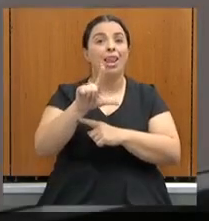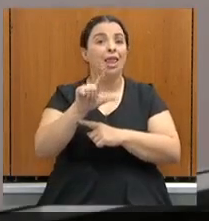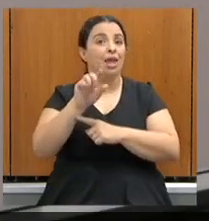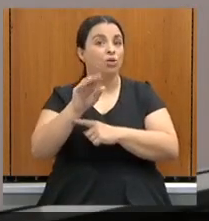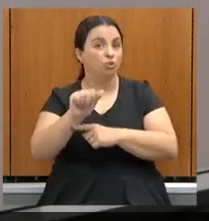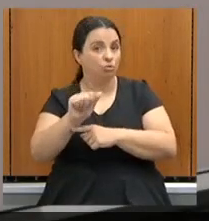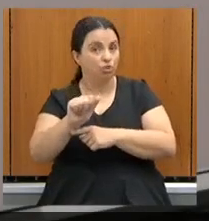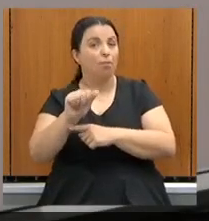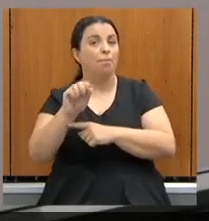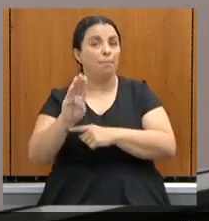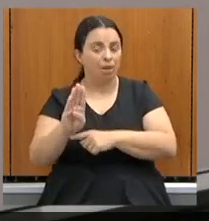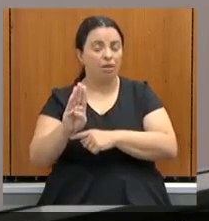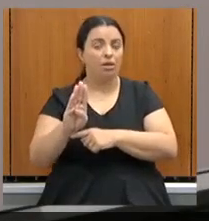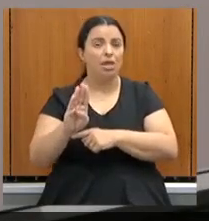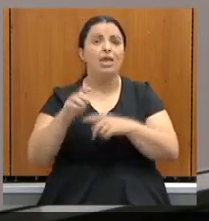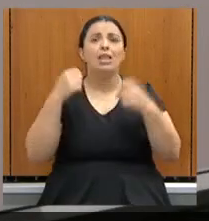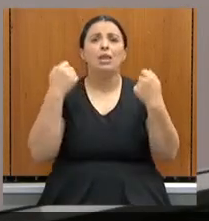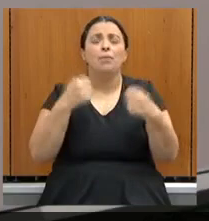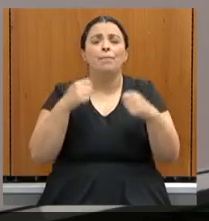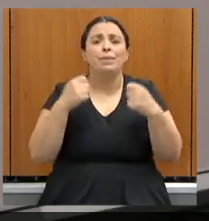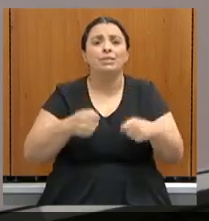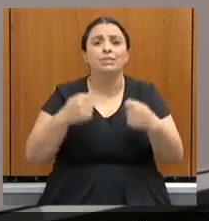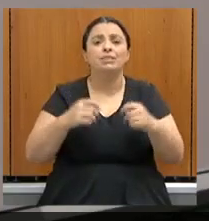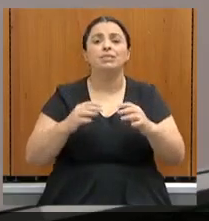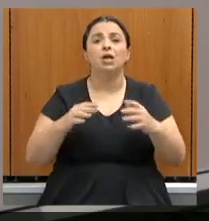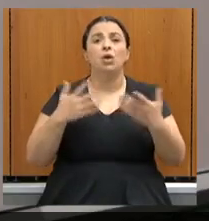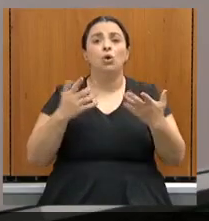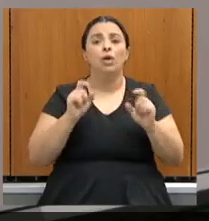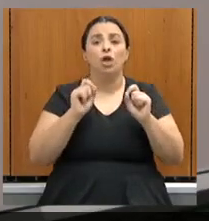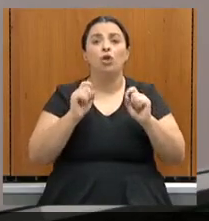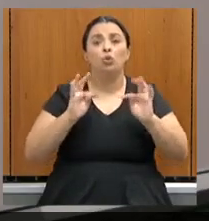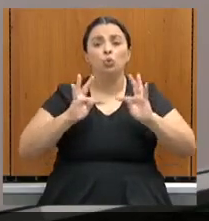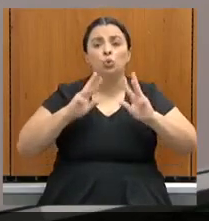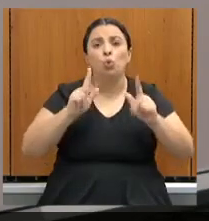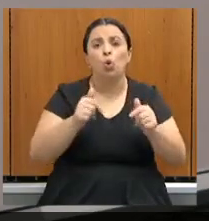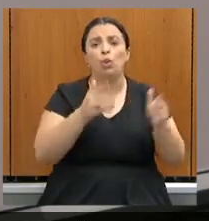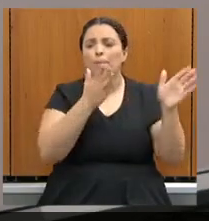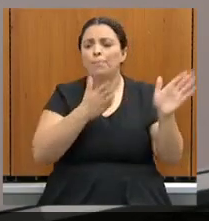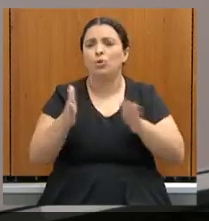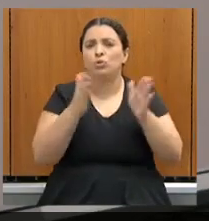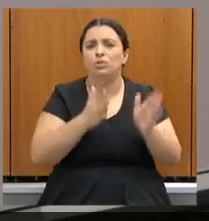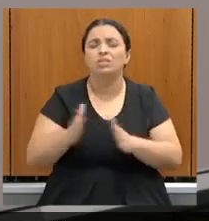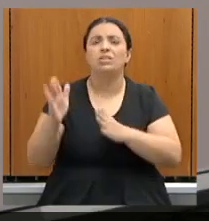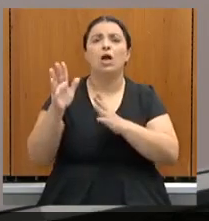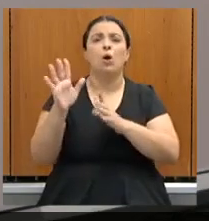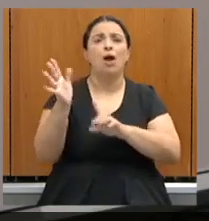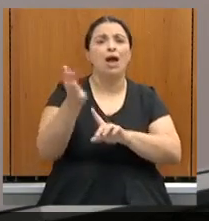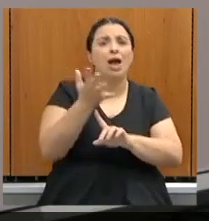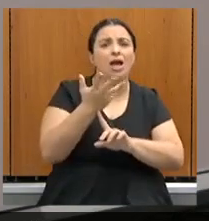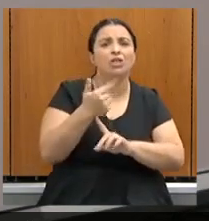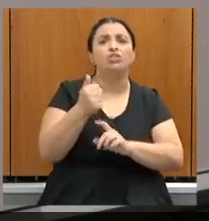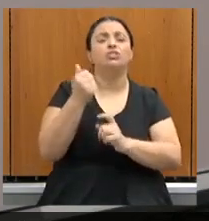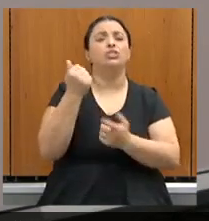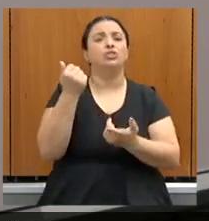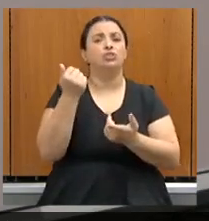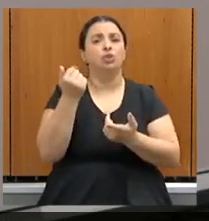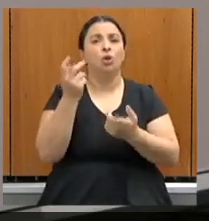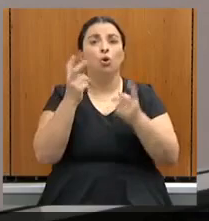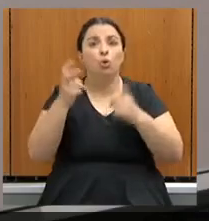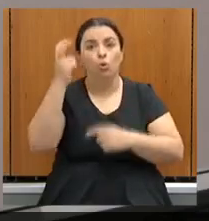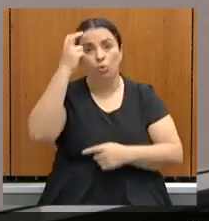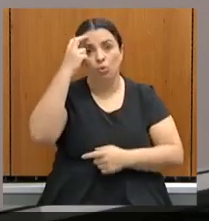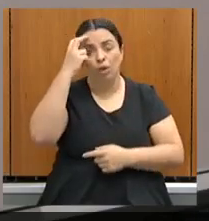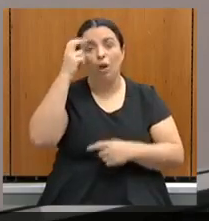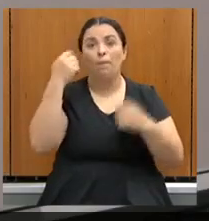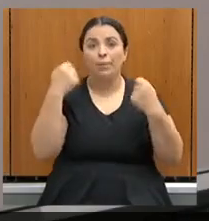essa grande produção artística cultural em um festival,